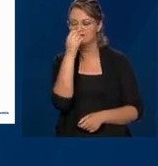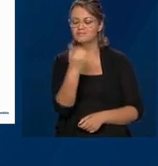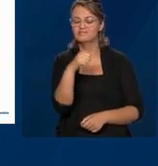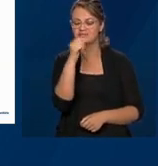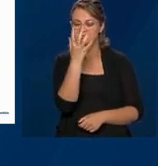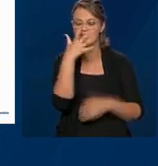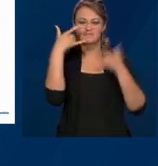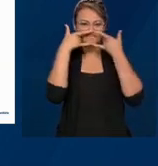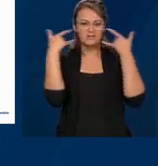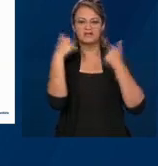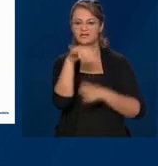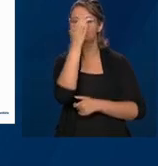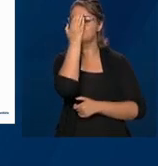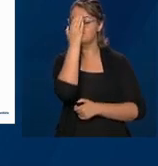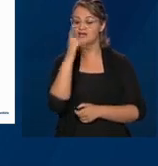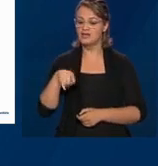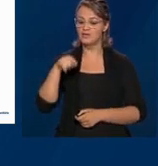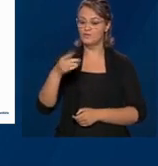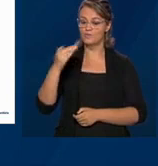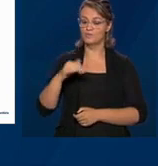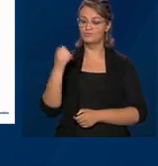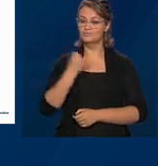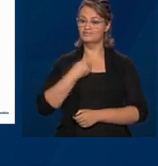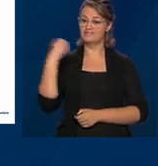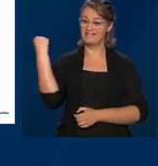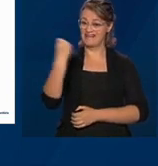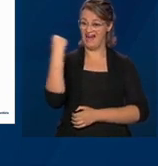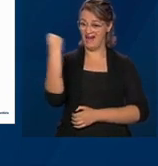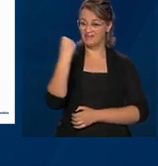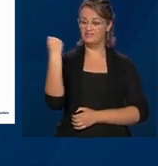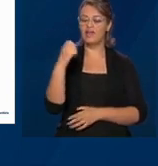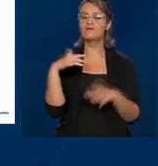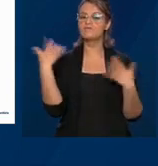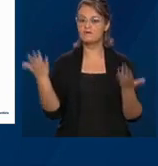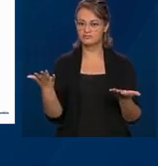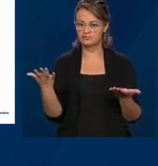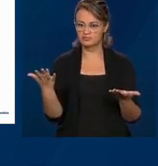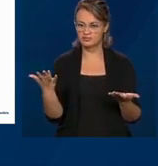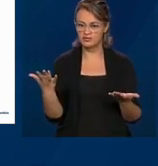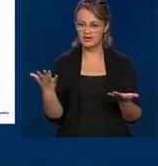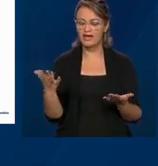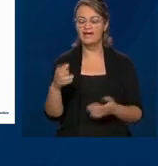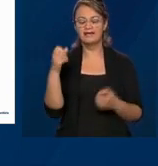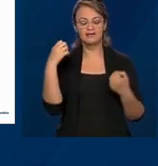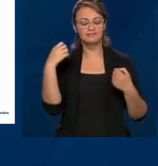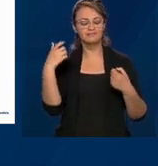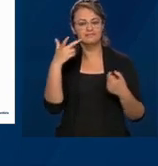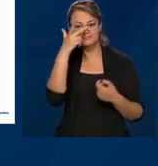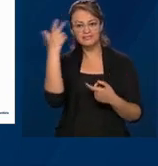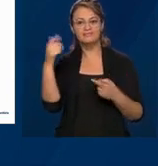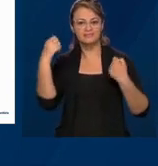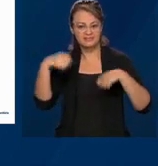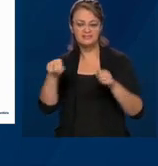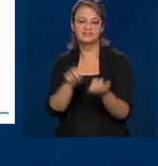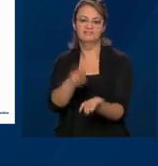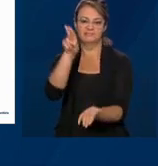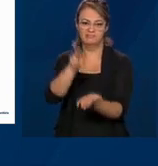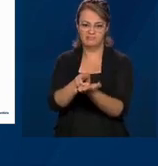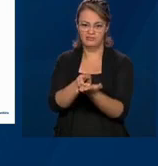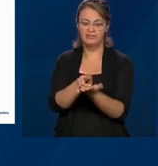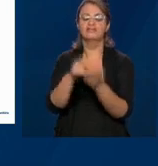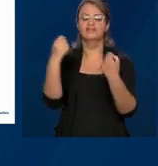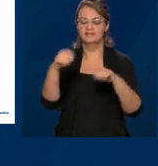nasal, e os casos graves são aqueles a partir do momento em que precisa hospitalizado, mas precisa